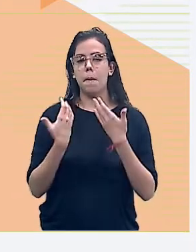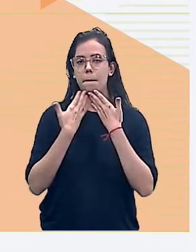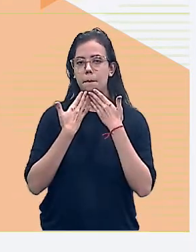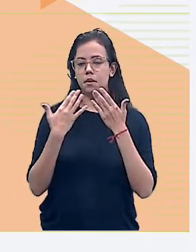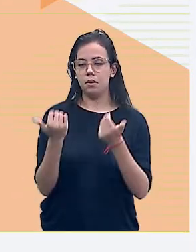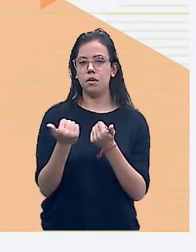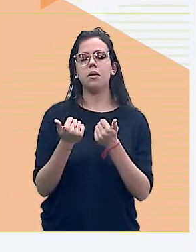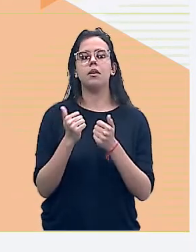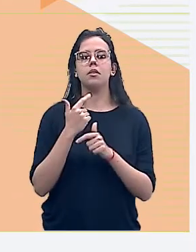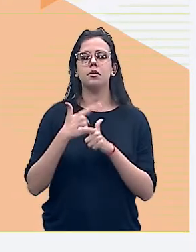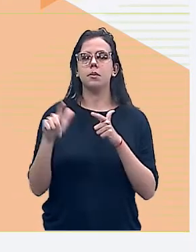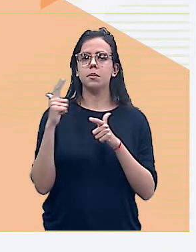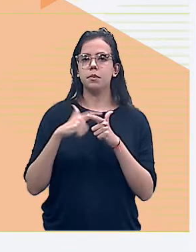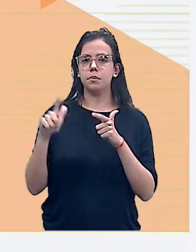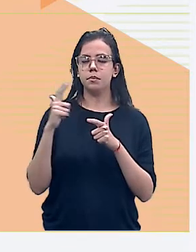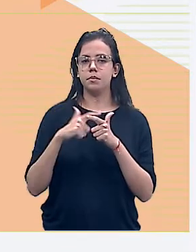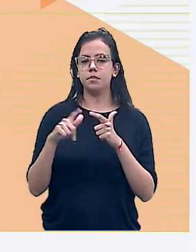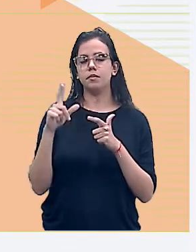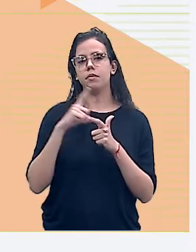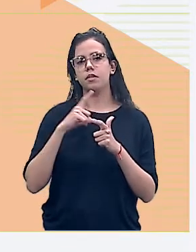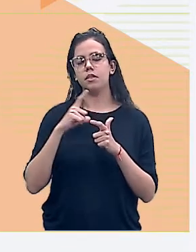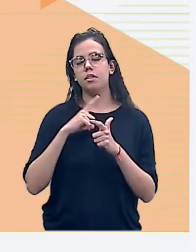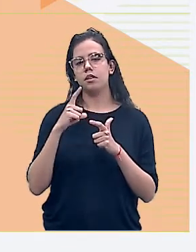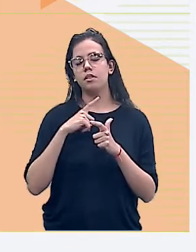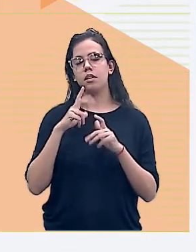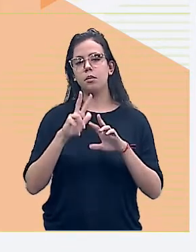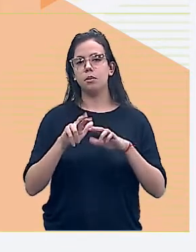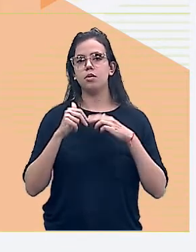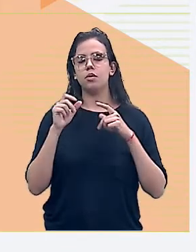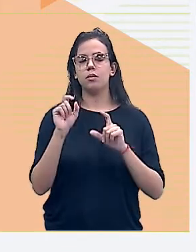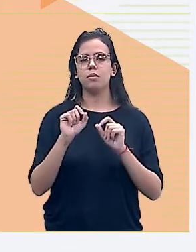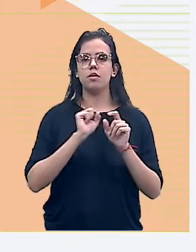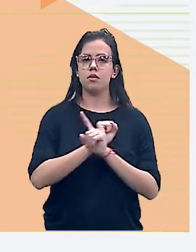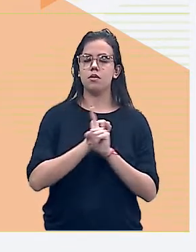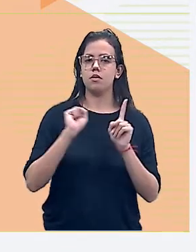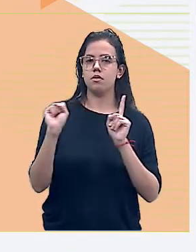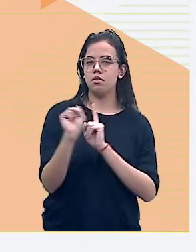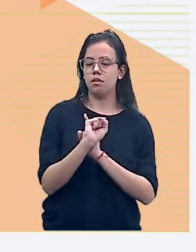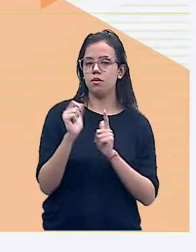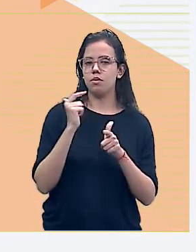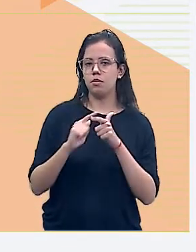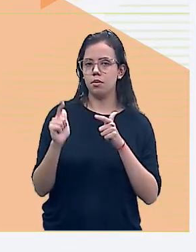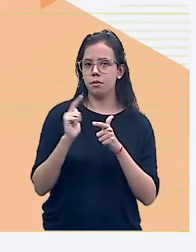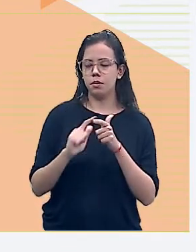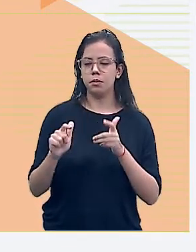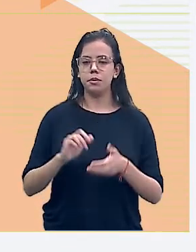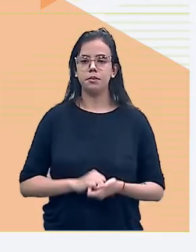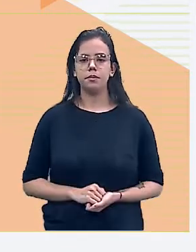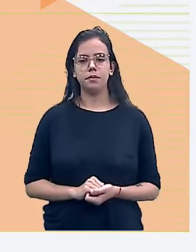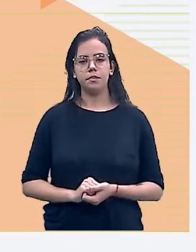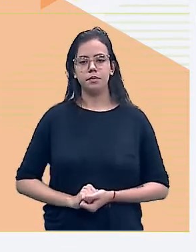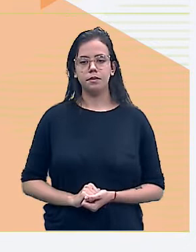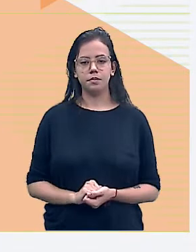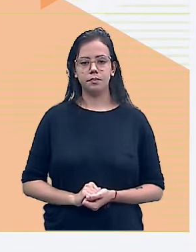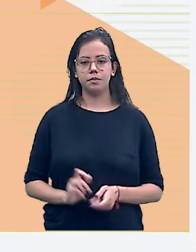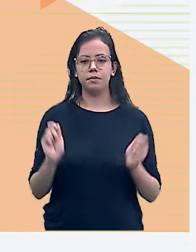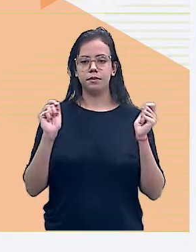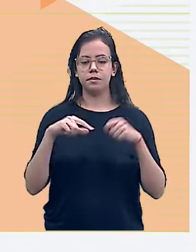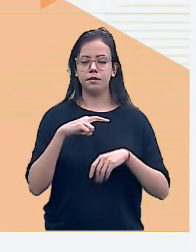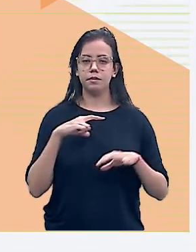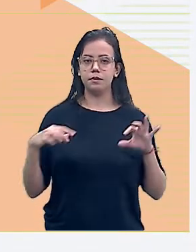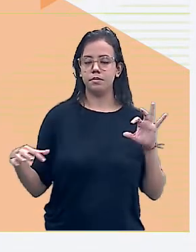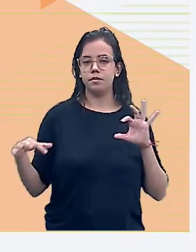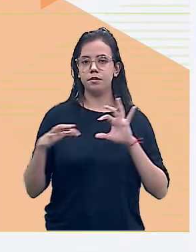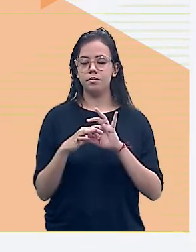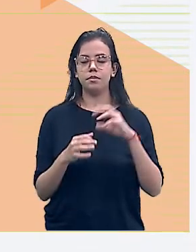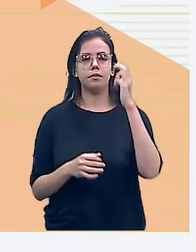melhorando grande parte dos nossos problemas que são de ordem social por esses problemas serem de ordem social você consegue vir